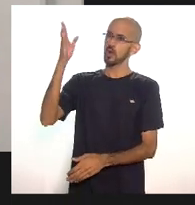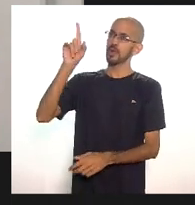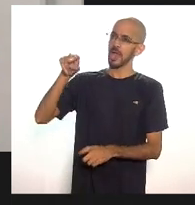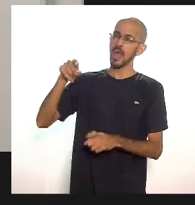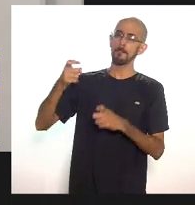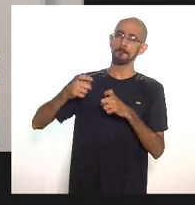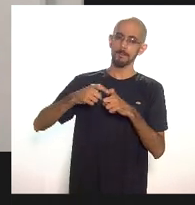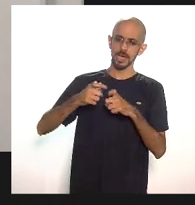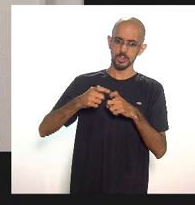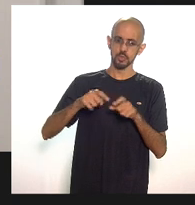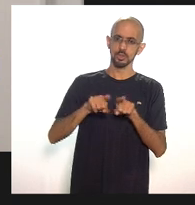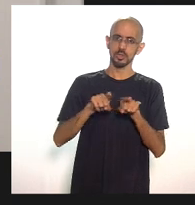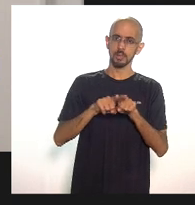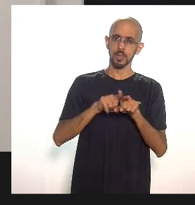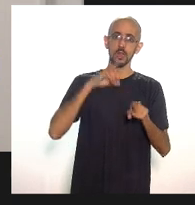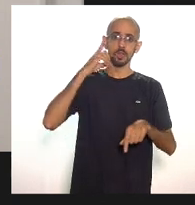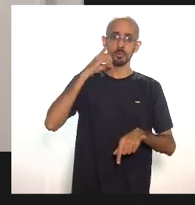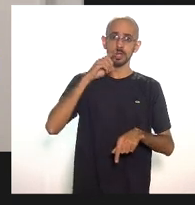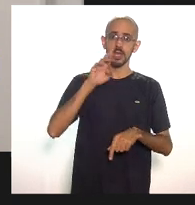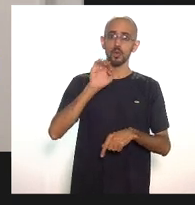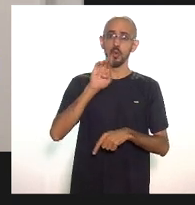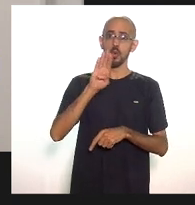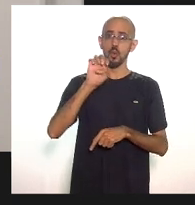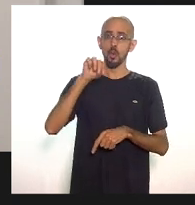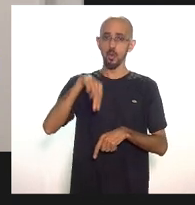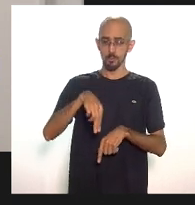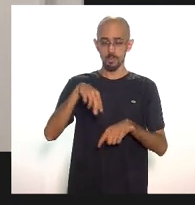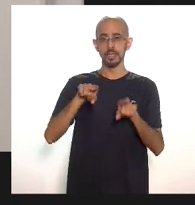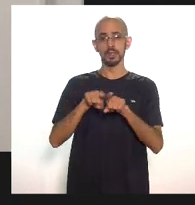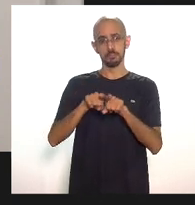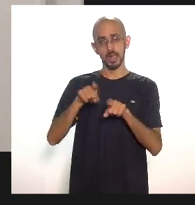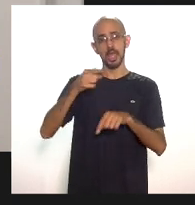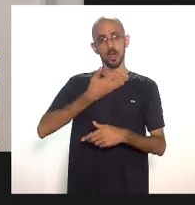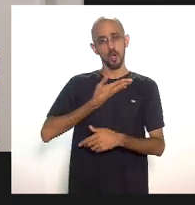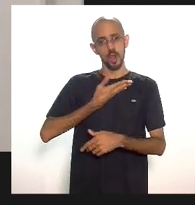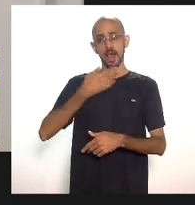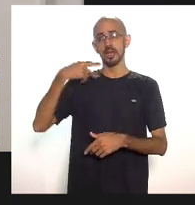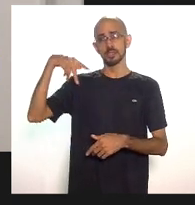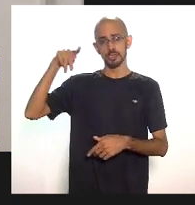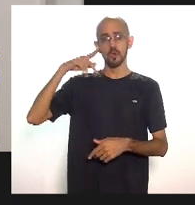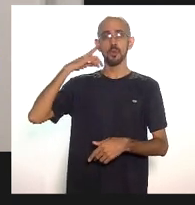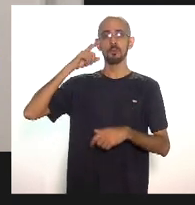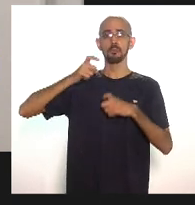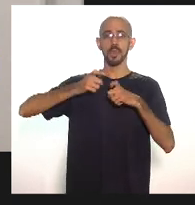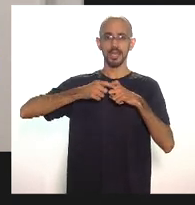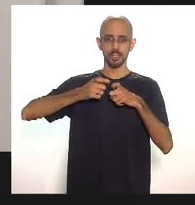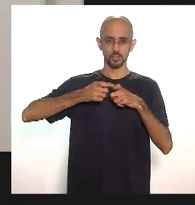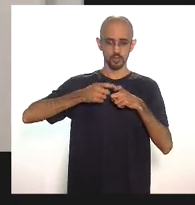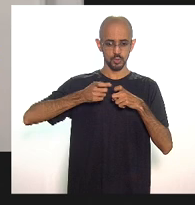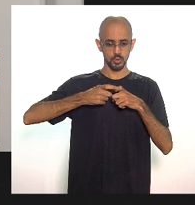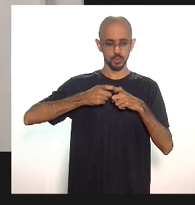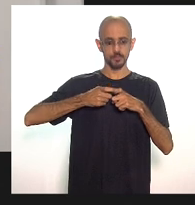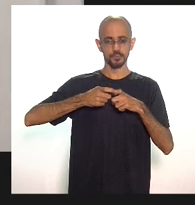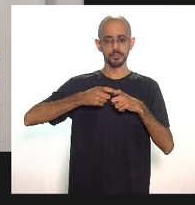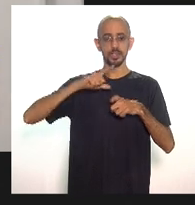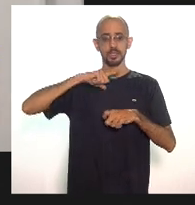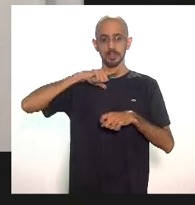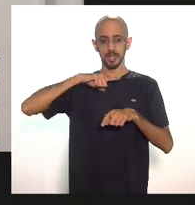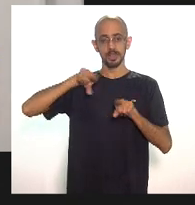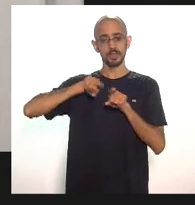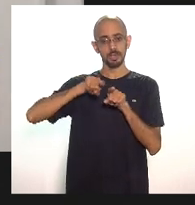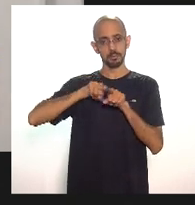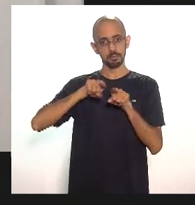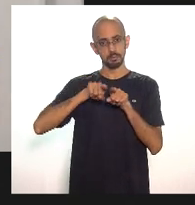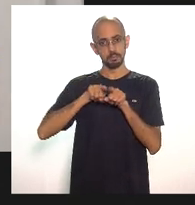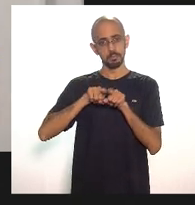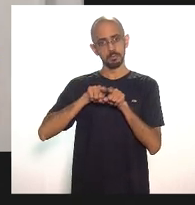deputado Rubens Bontempo, que faz parte dessa comissão, é seu colega, também é médico, né? E teve uma passagem aqui pelo Rio